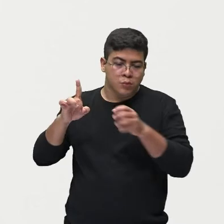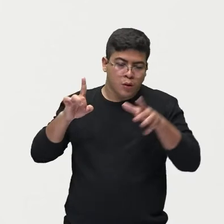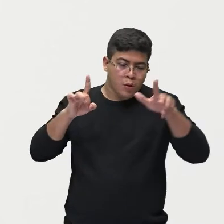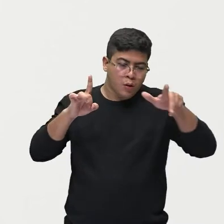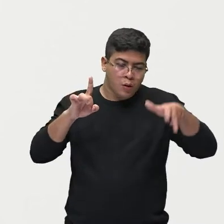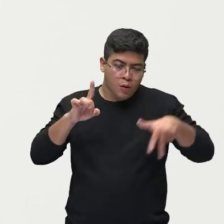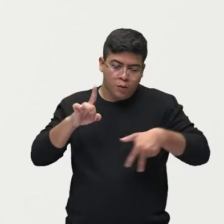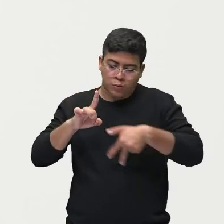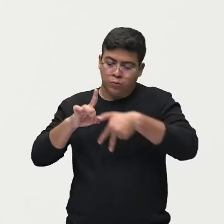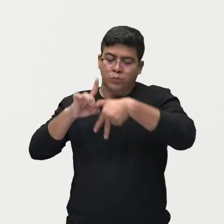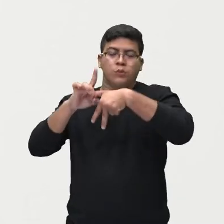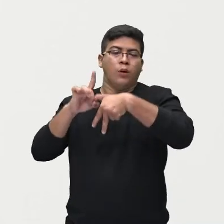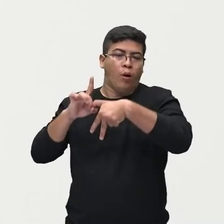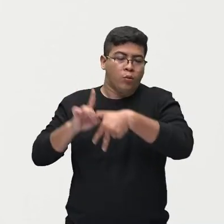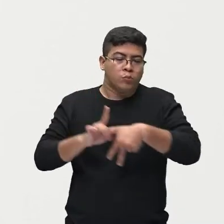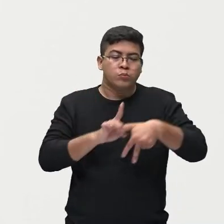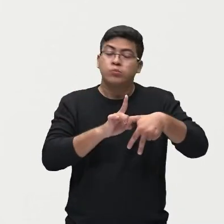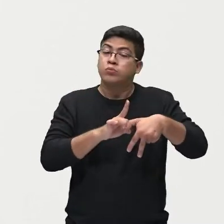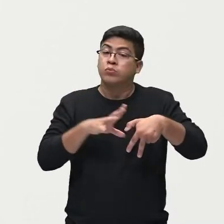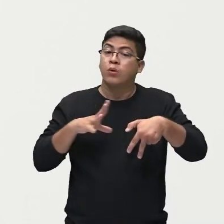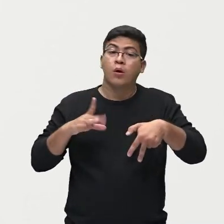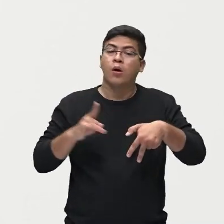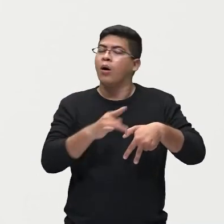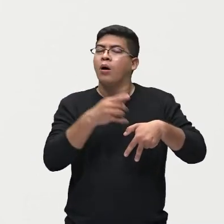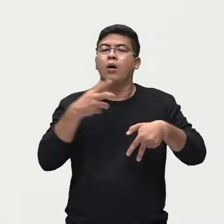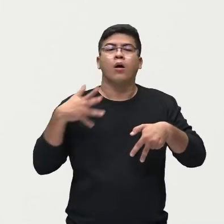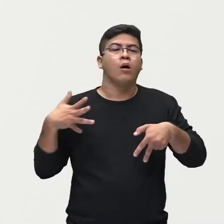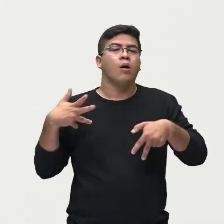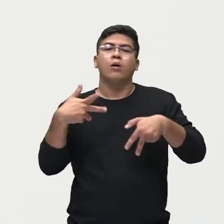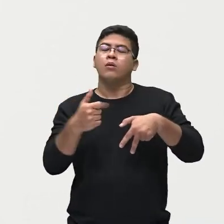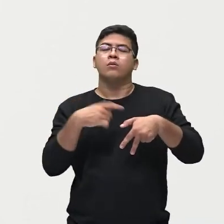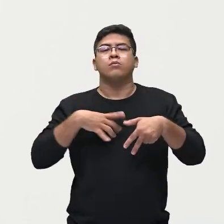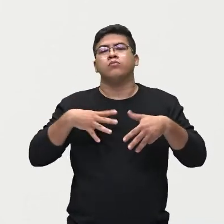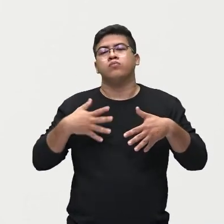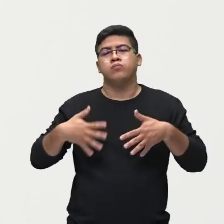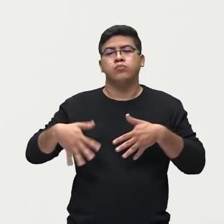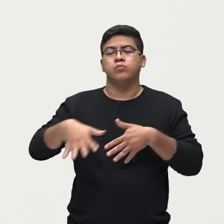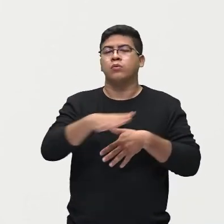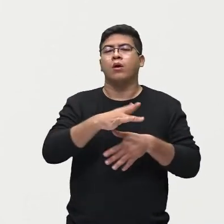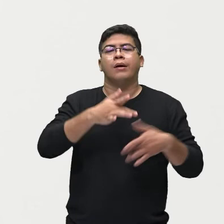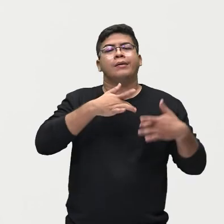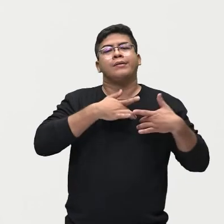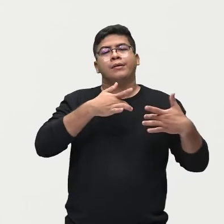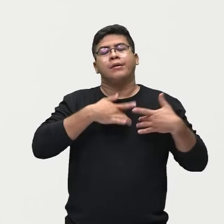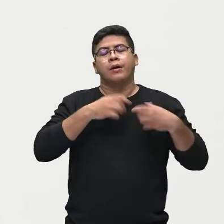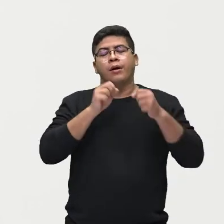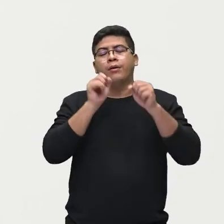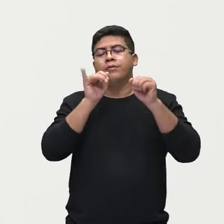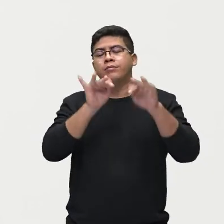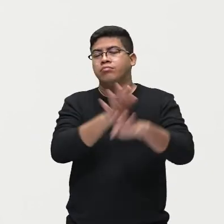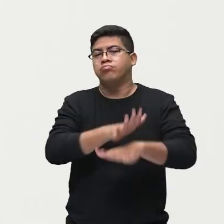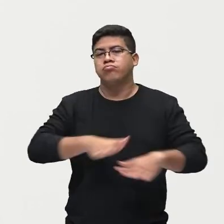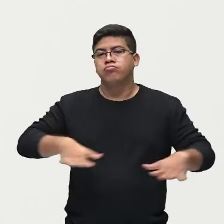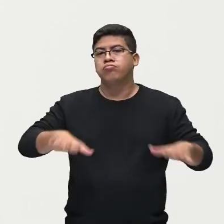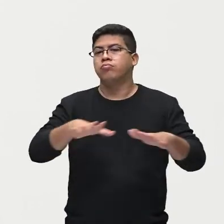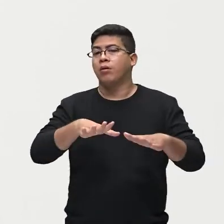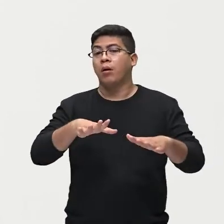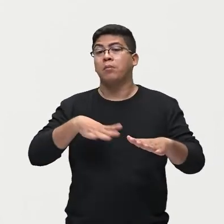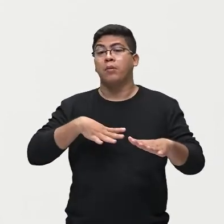do corpo, do olhar de Deus. O Deus bíblico é aquele que se move misericordioso em direção ao humano